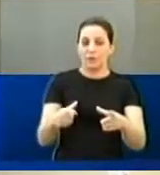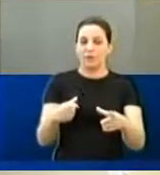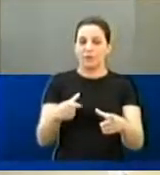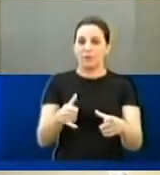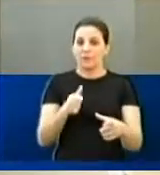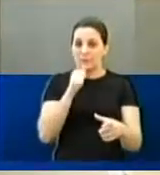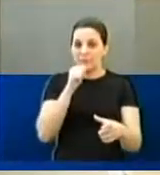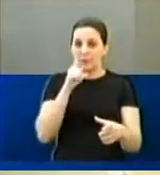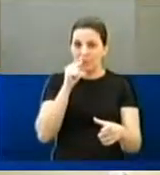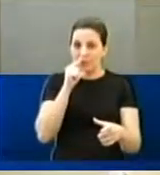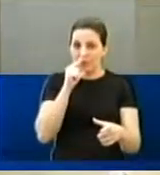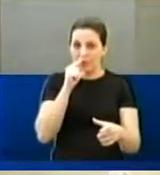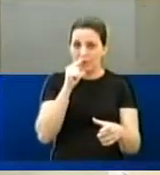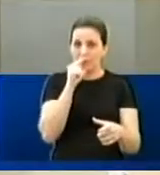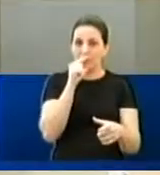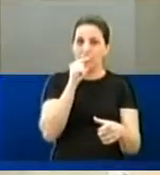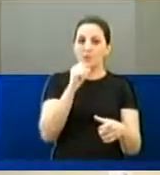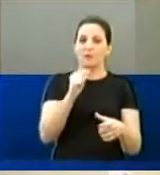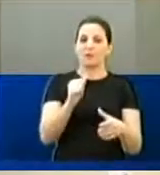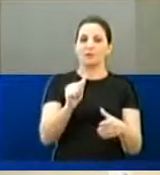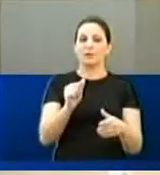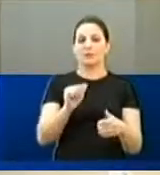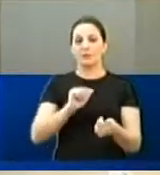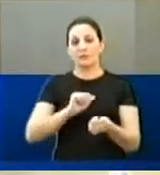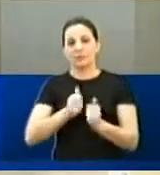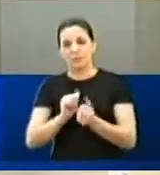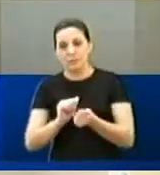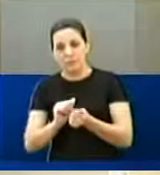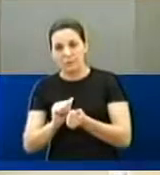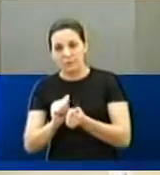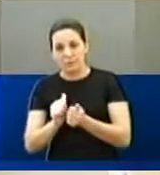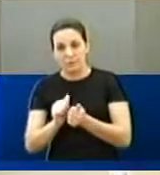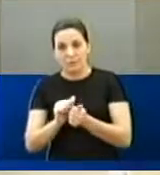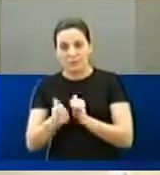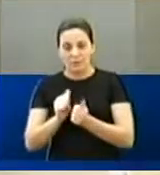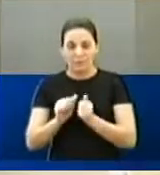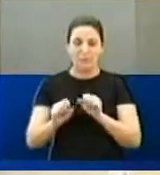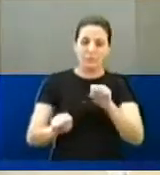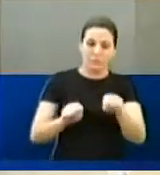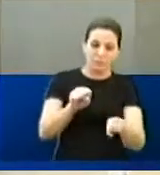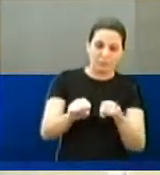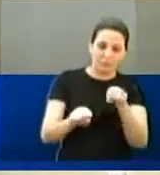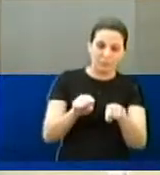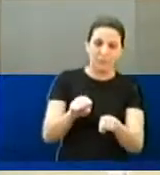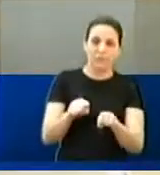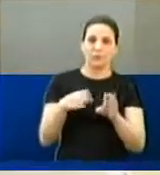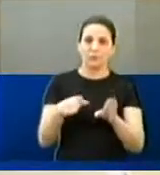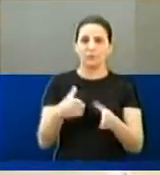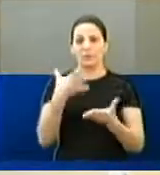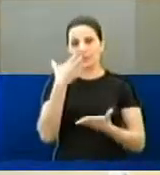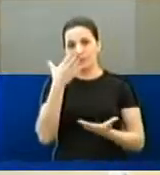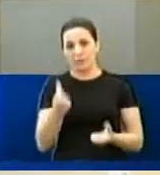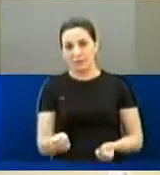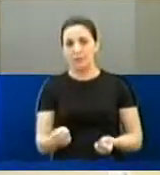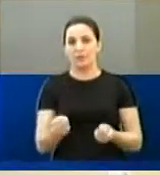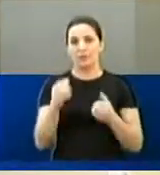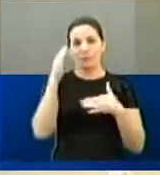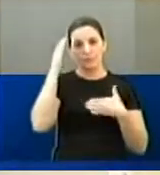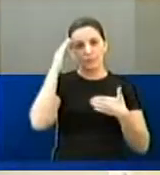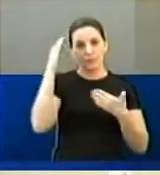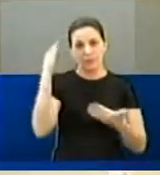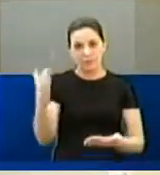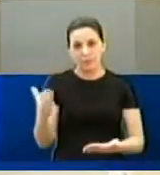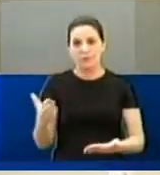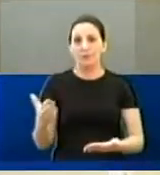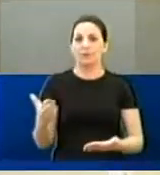faz o esporte, o ciclismo como esporte, pudesse ser atendido. Então, foi atendido essa semana, muito obrigada, o